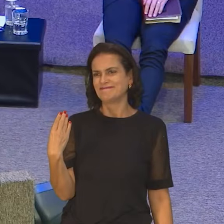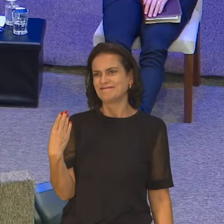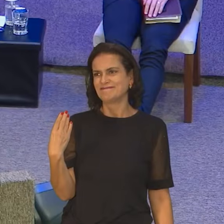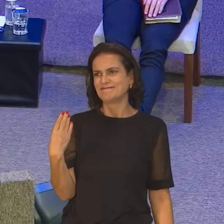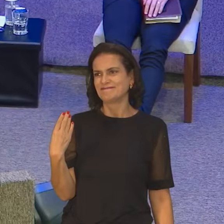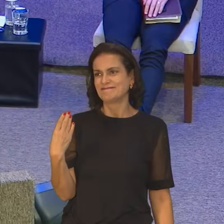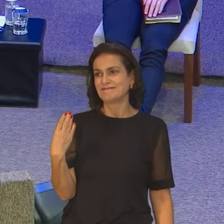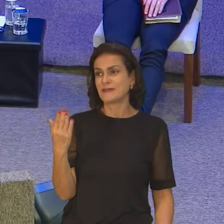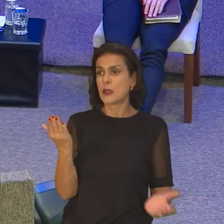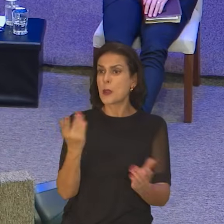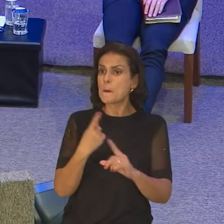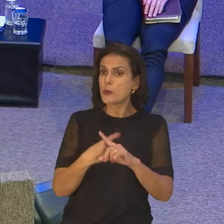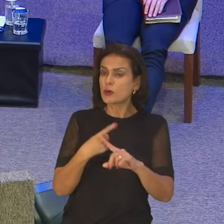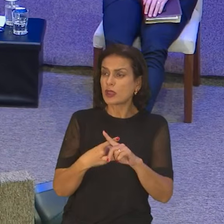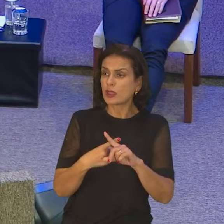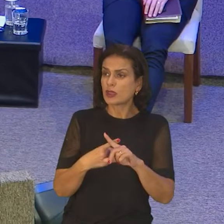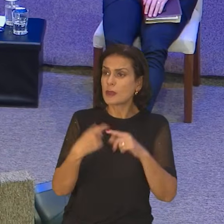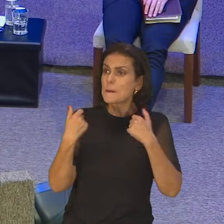Bíblico.